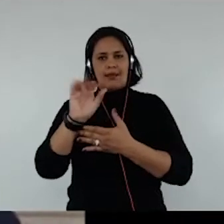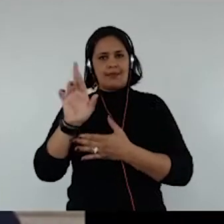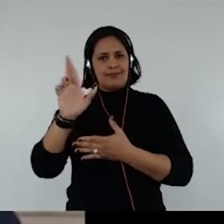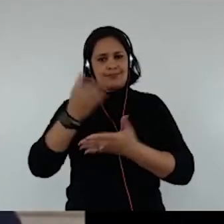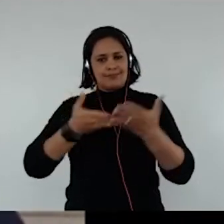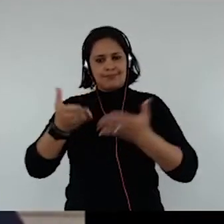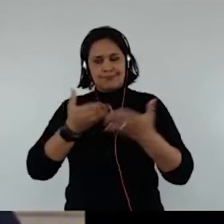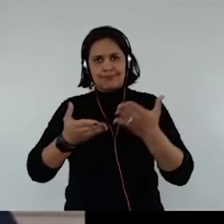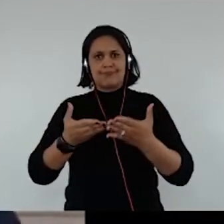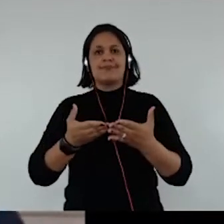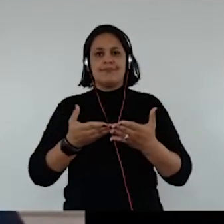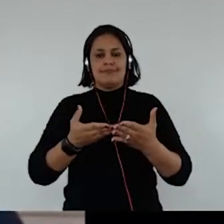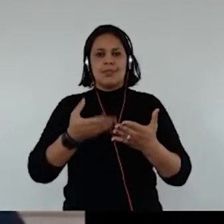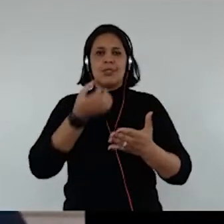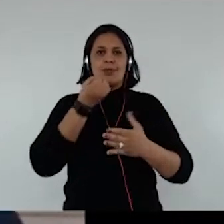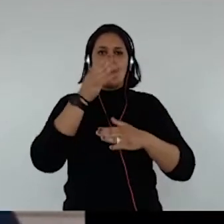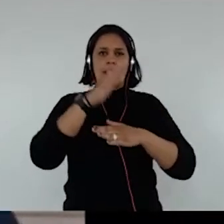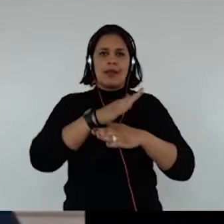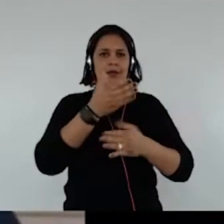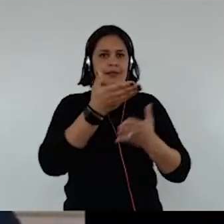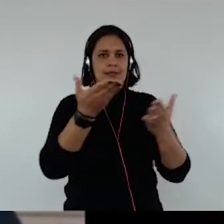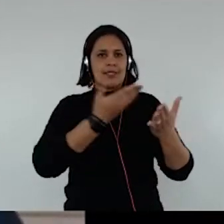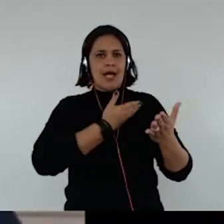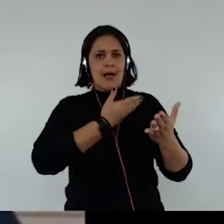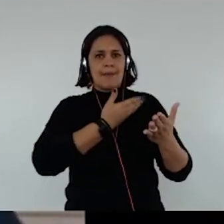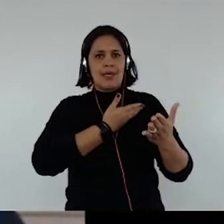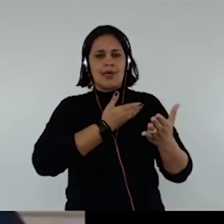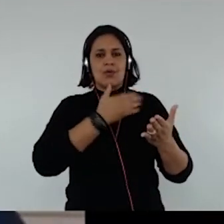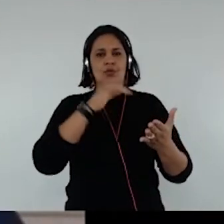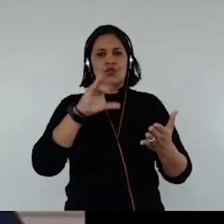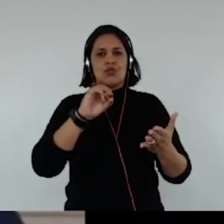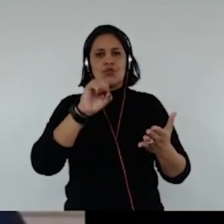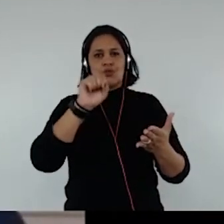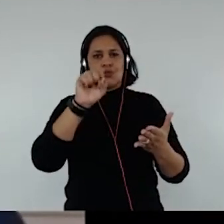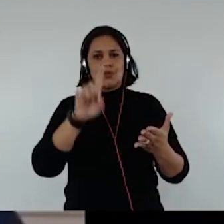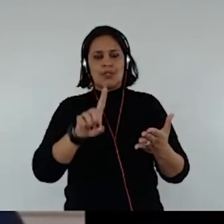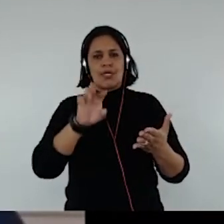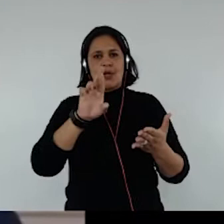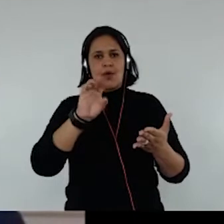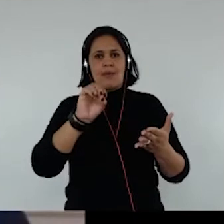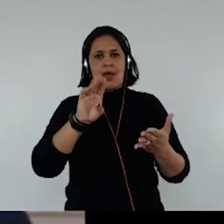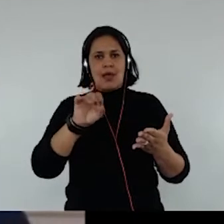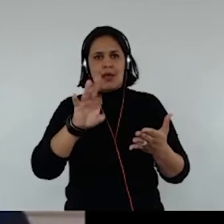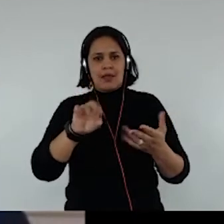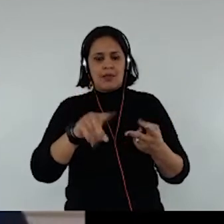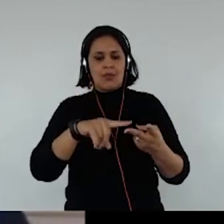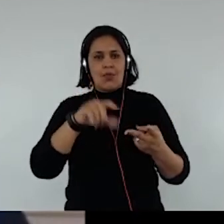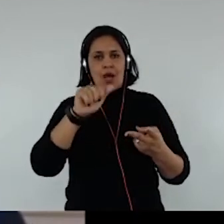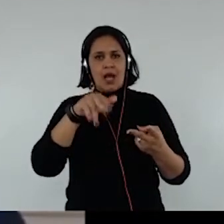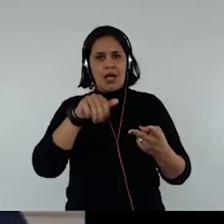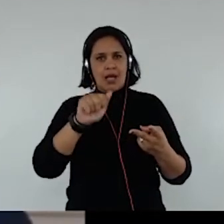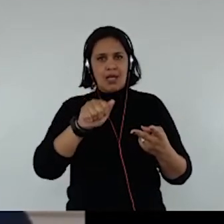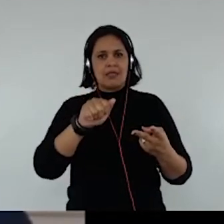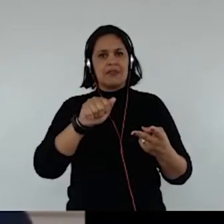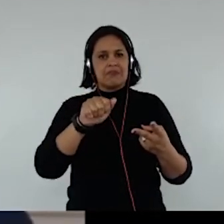Boa tarde, meus queridos amigos Zé Roberto Castro Neves, Ana Frazão, advogados